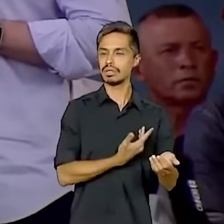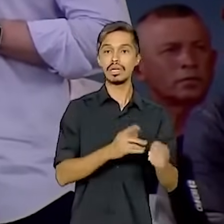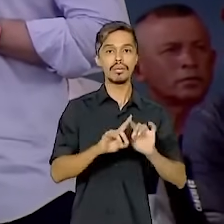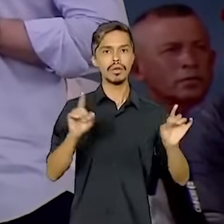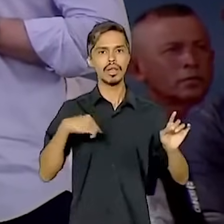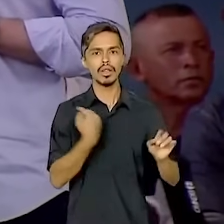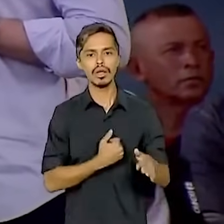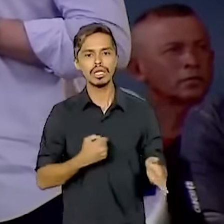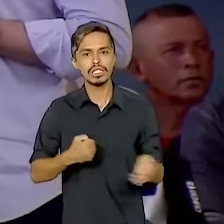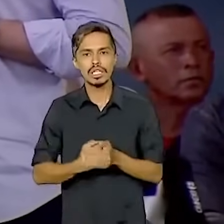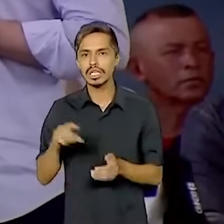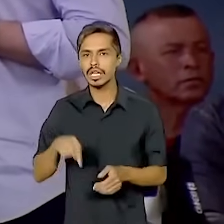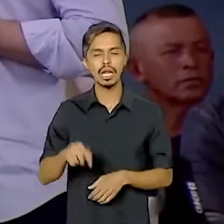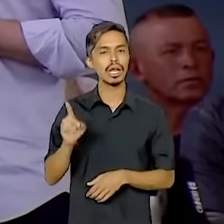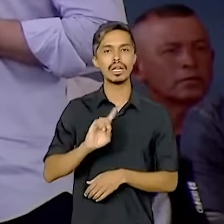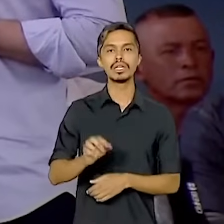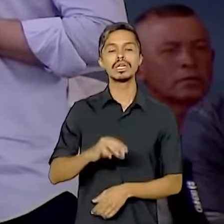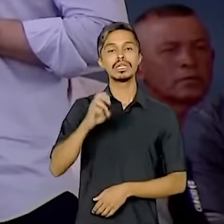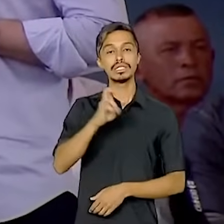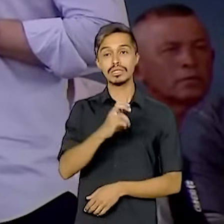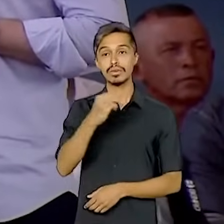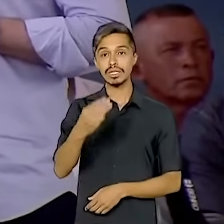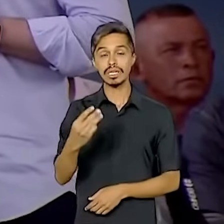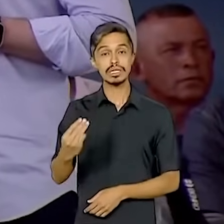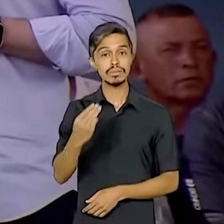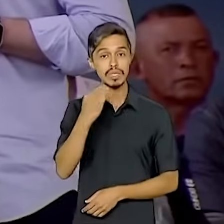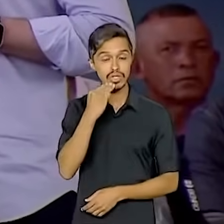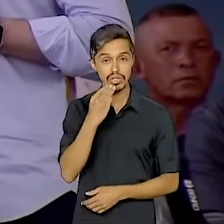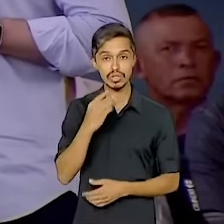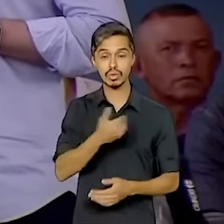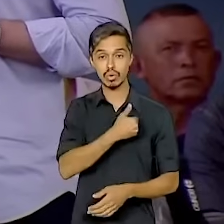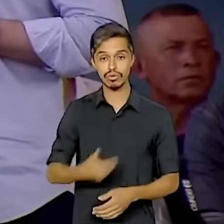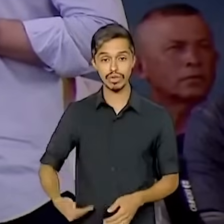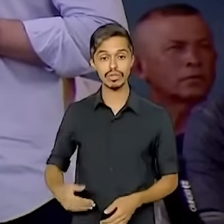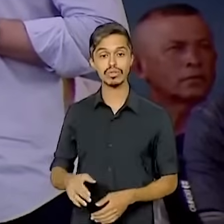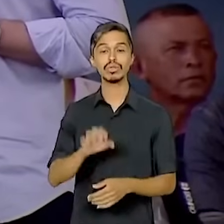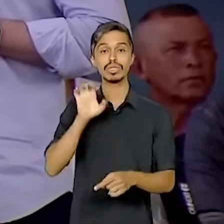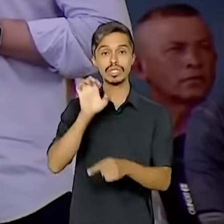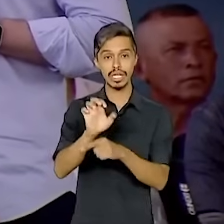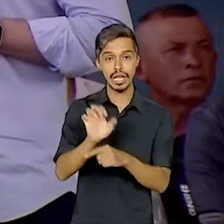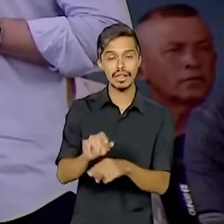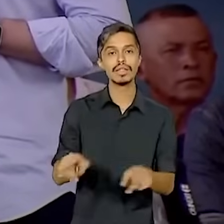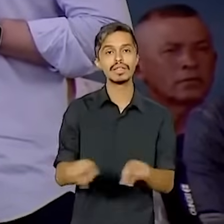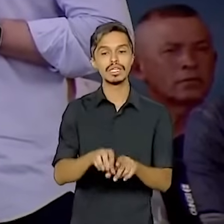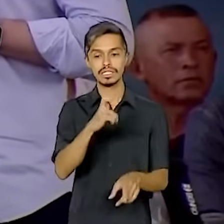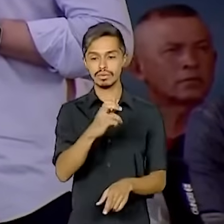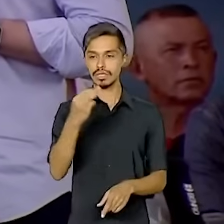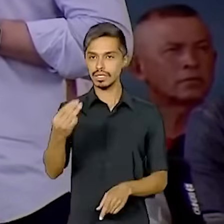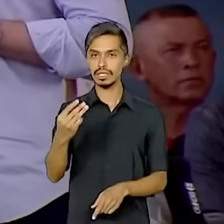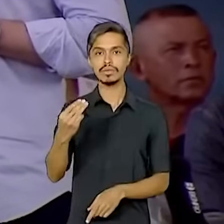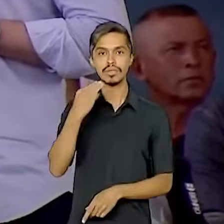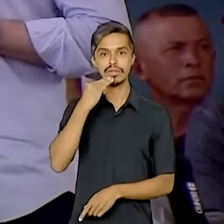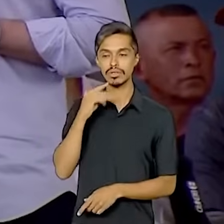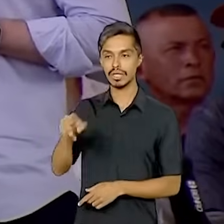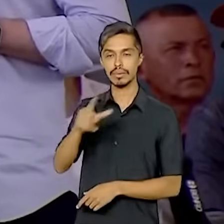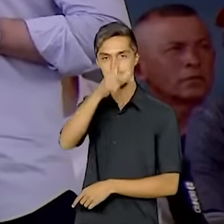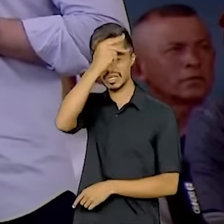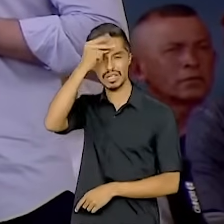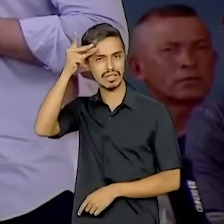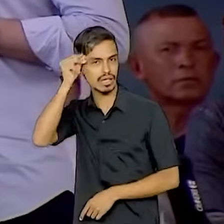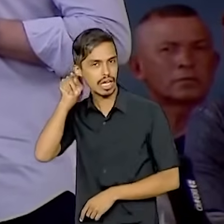tem 53 milhões do governo do Estado e tem 53 milhões da Prefeitura de São